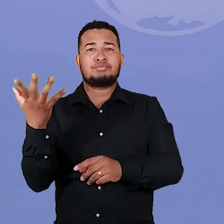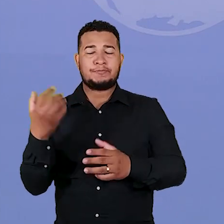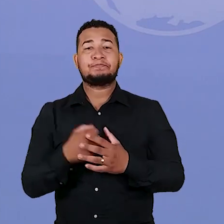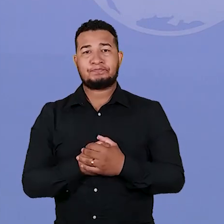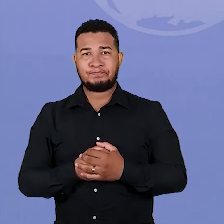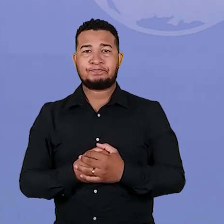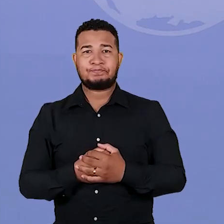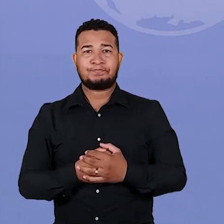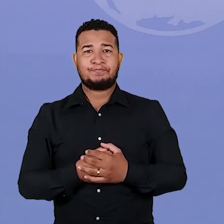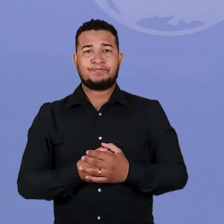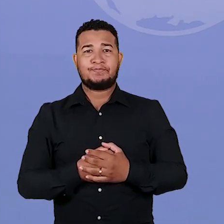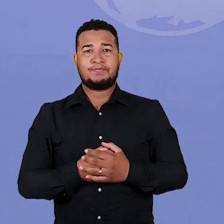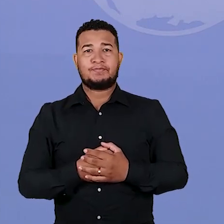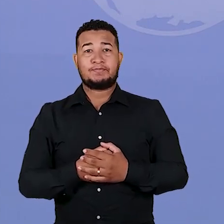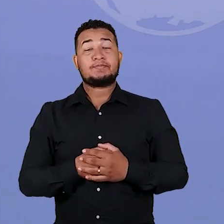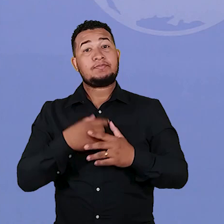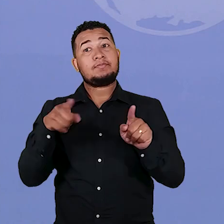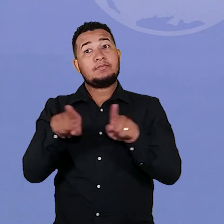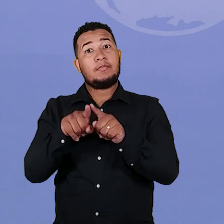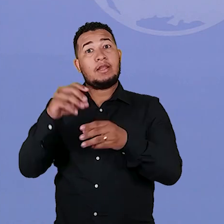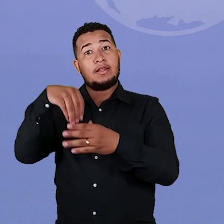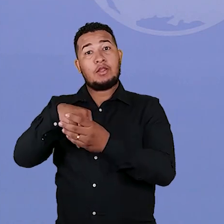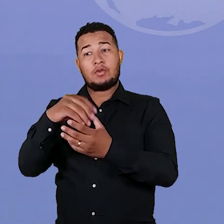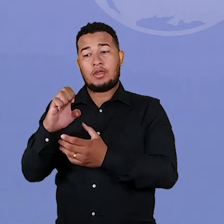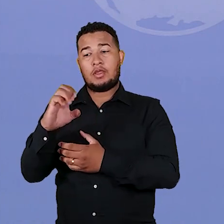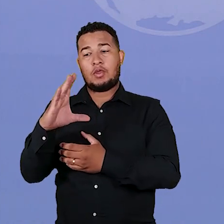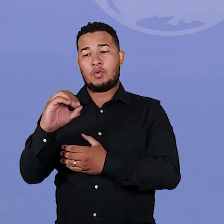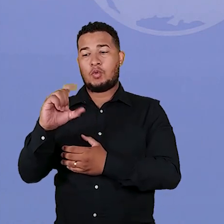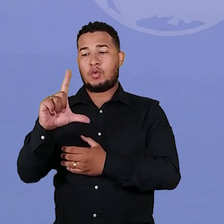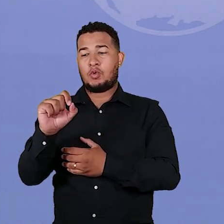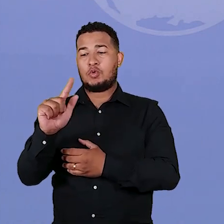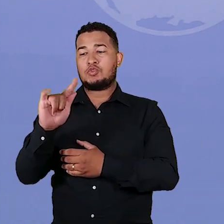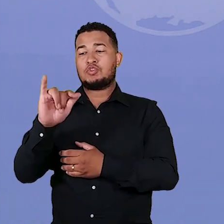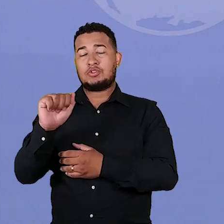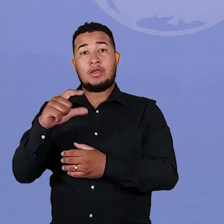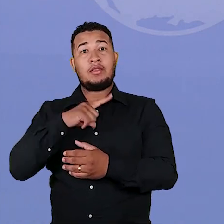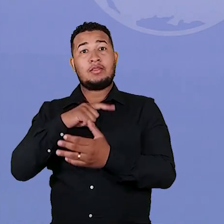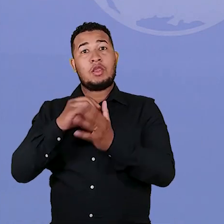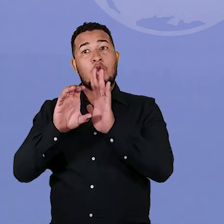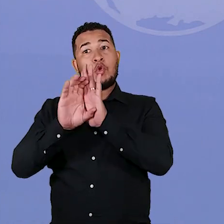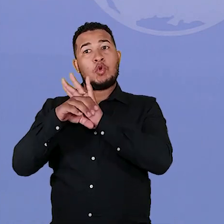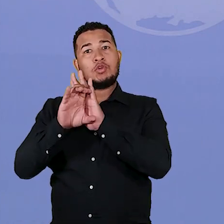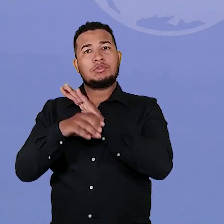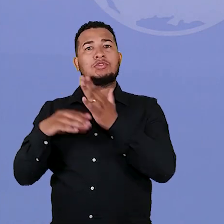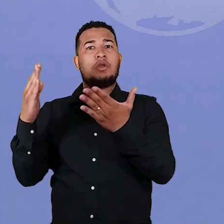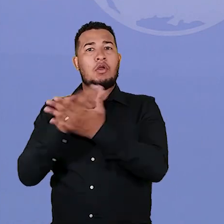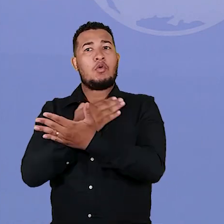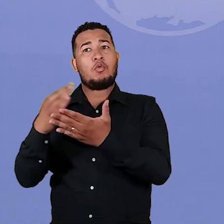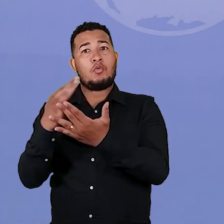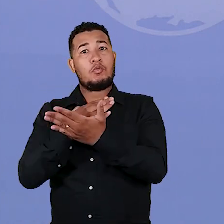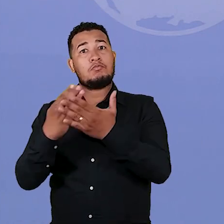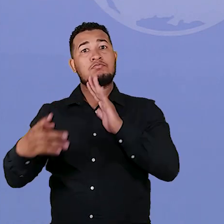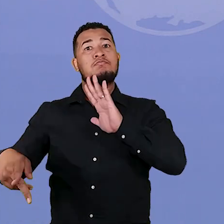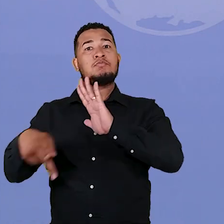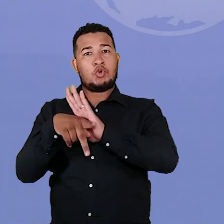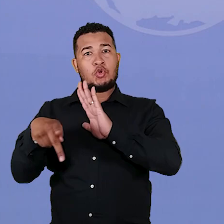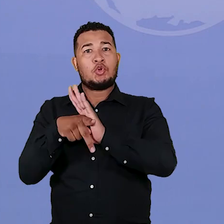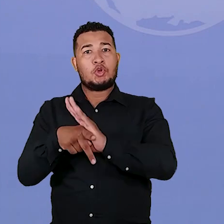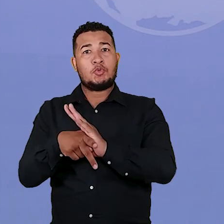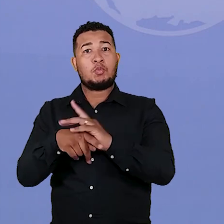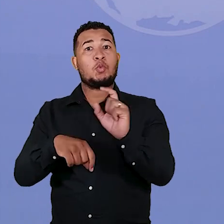temperatura, etc. Tá? E na ecologia tem alguns conceitos, tá? Conceitos